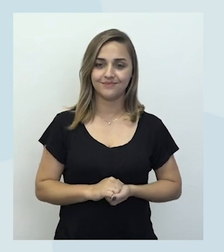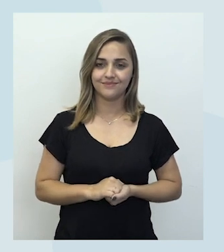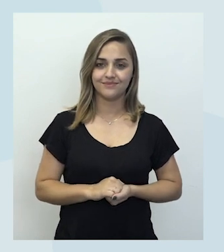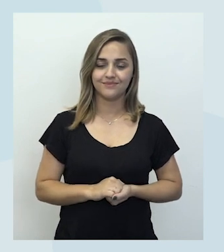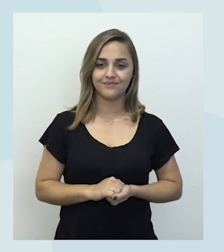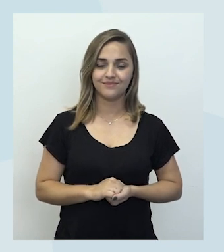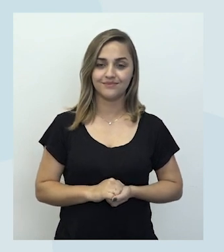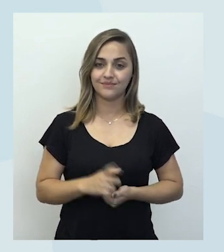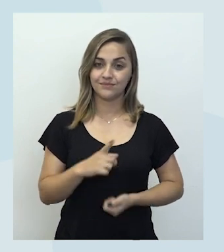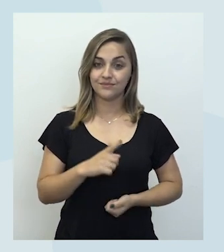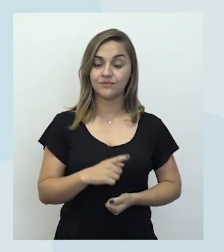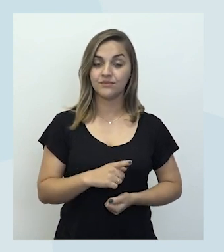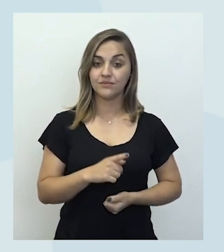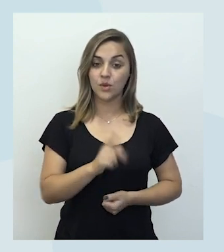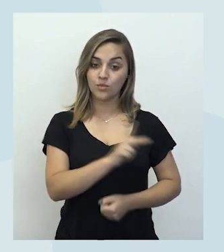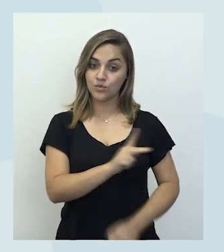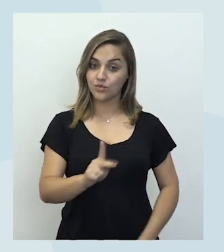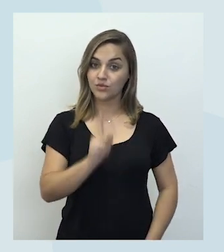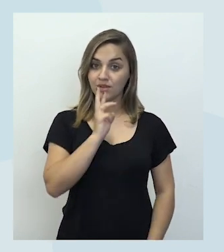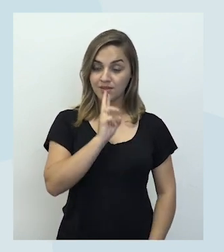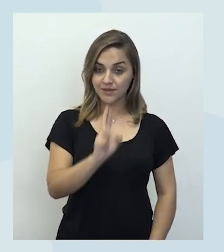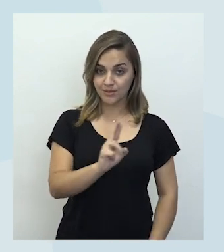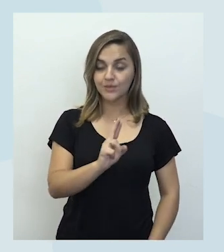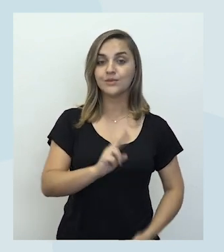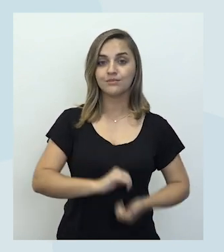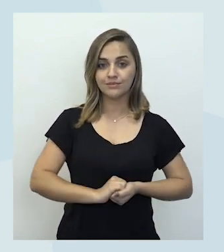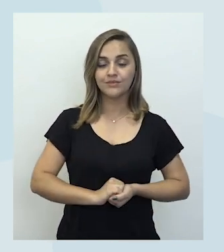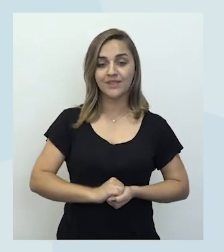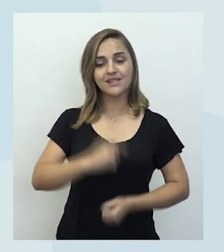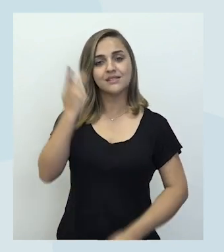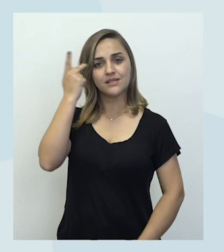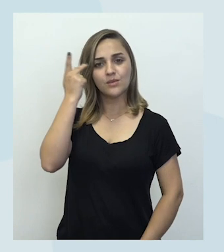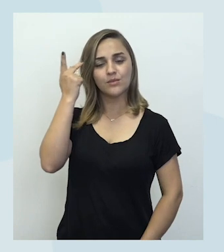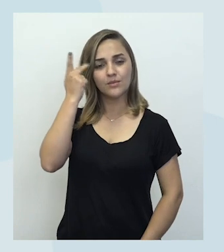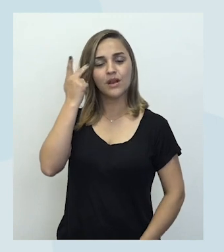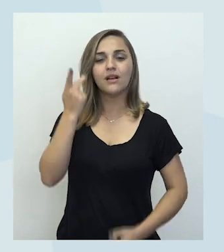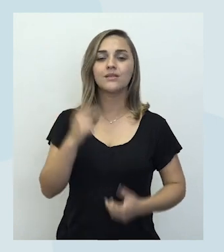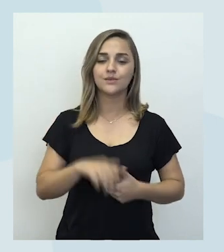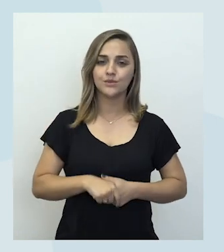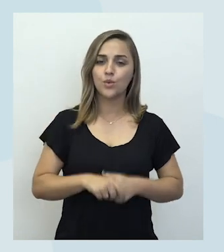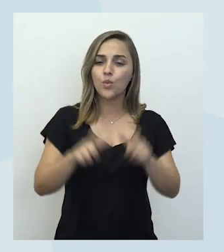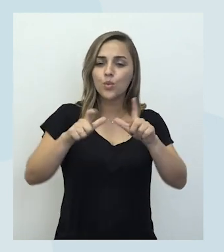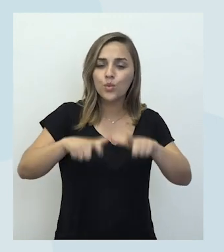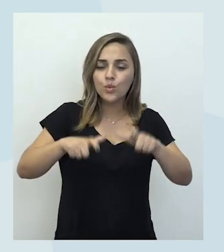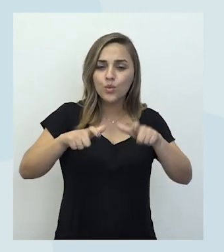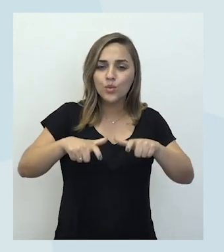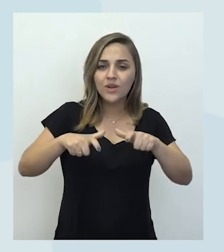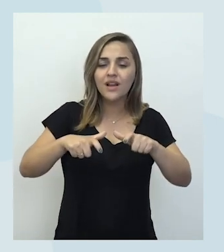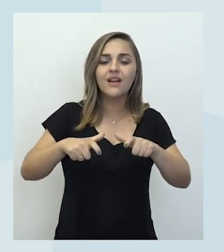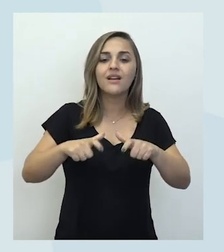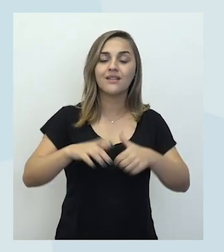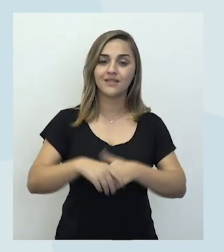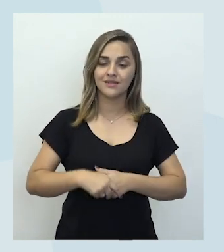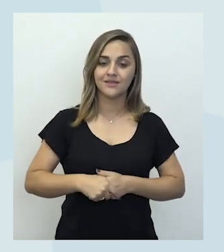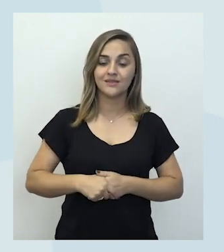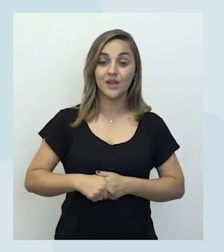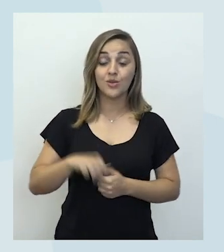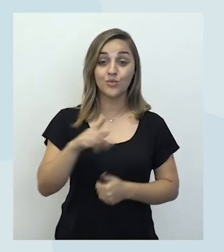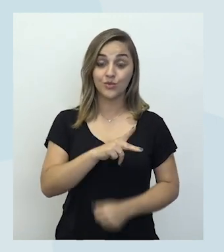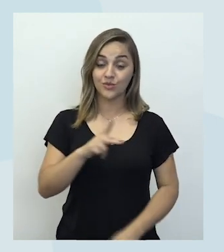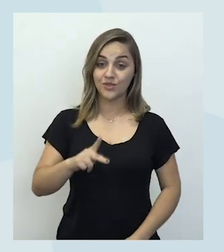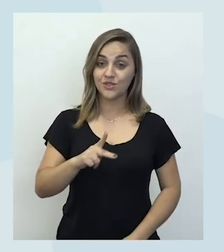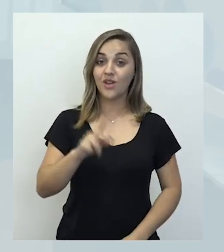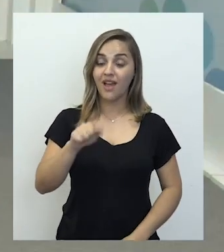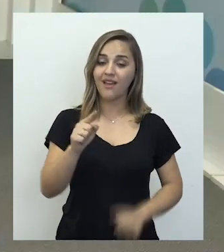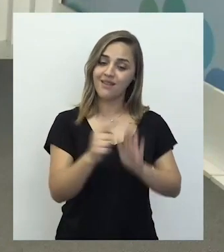nossos professores, conversando com os alunos. São Paulo. Em São Paulo e no lugar... Mas específico, em São Paulo. Ah, tá, a professora isso. Thaís, isto, Memorial